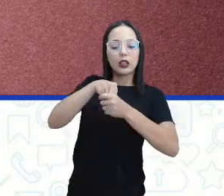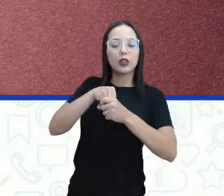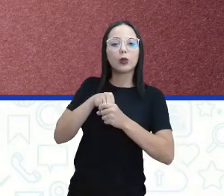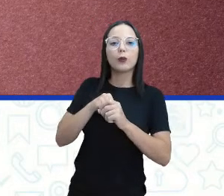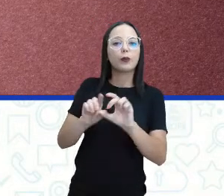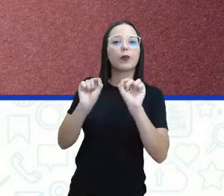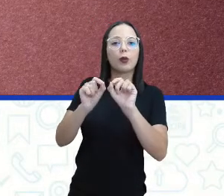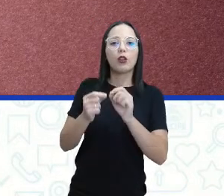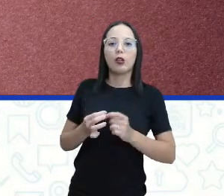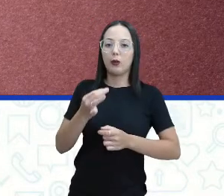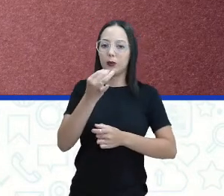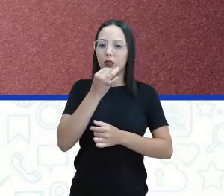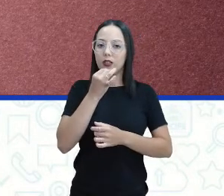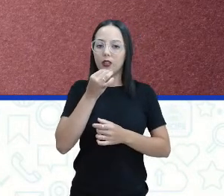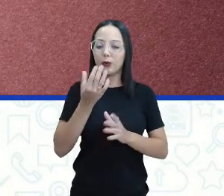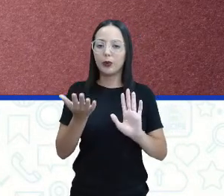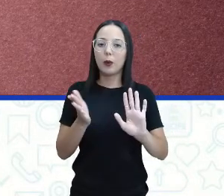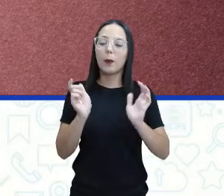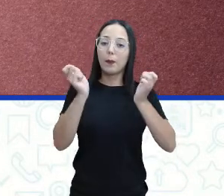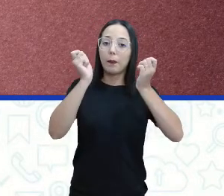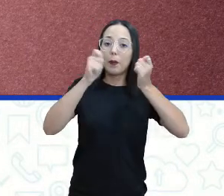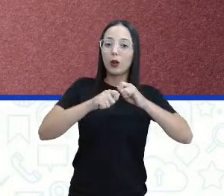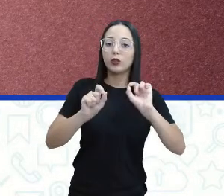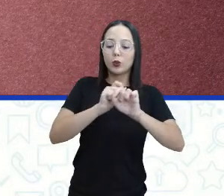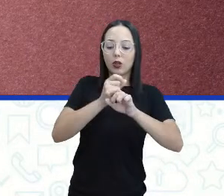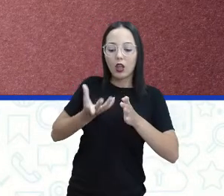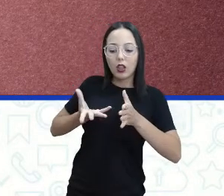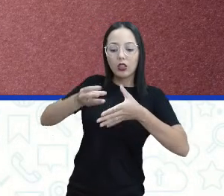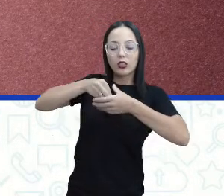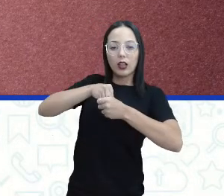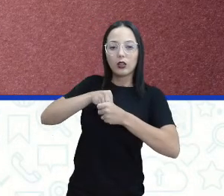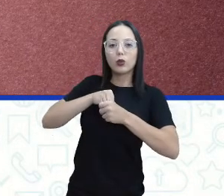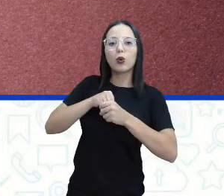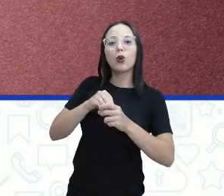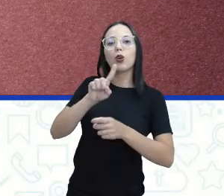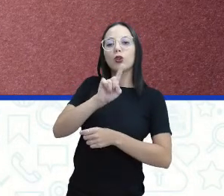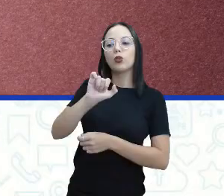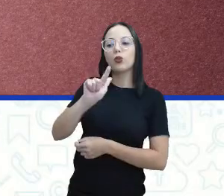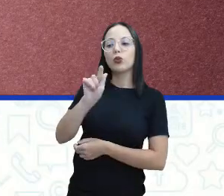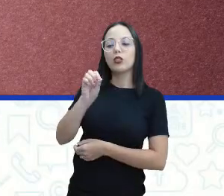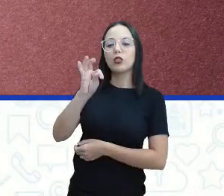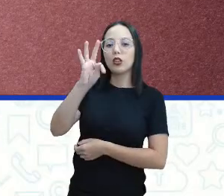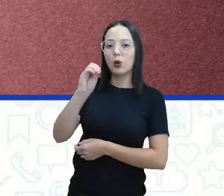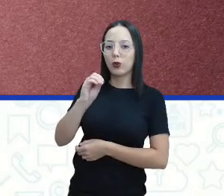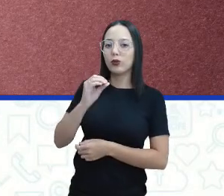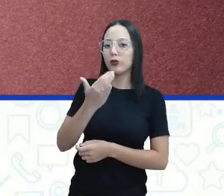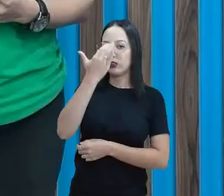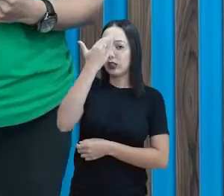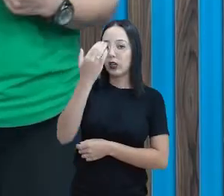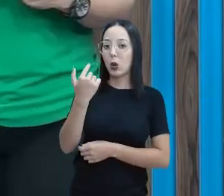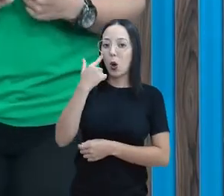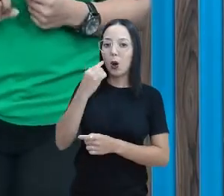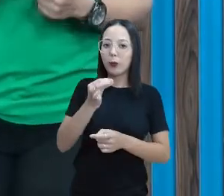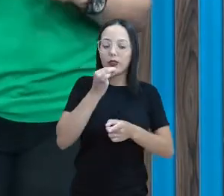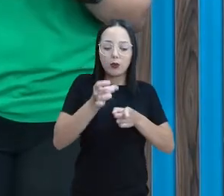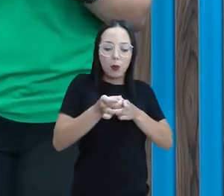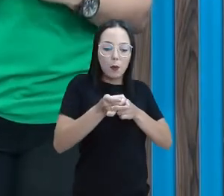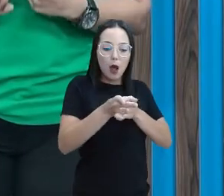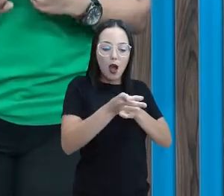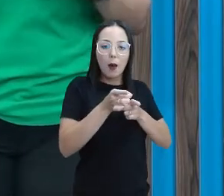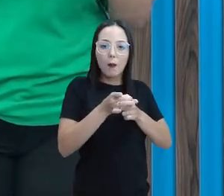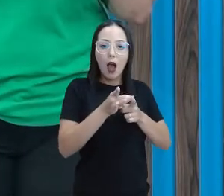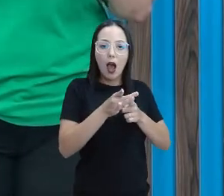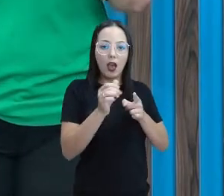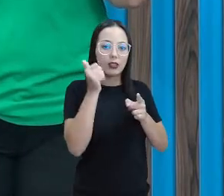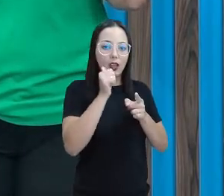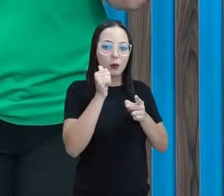pode ele pode ser inserido no zigoto, ou seja, quando o espermatozoide e o